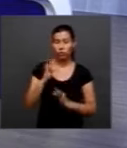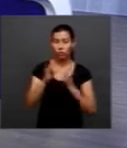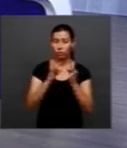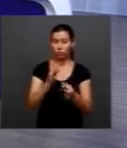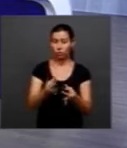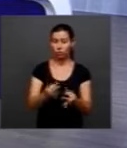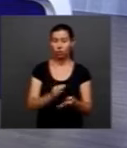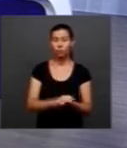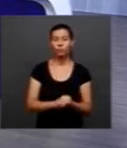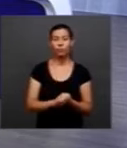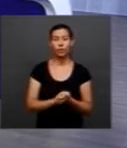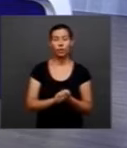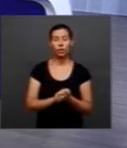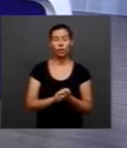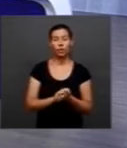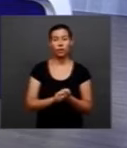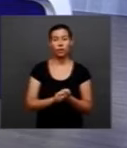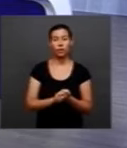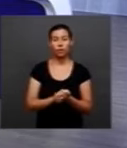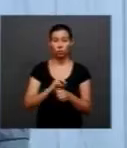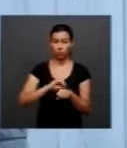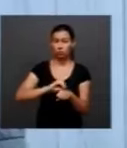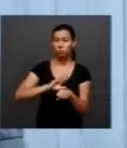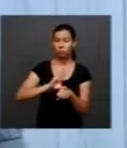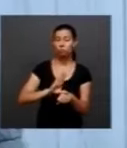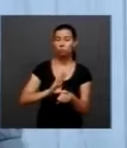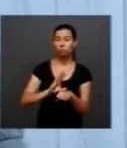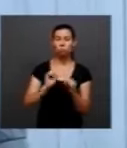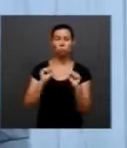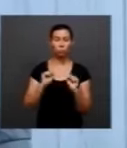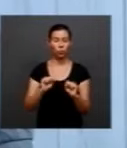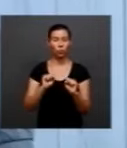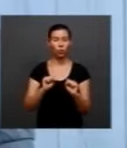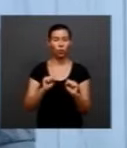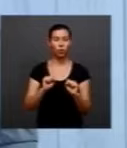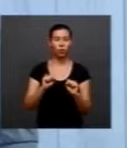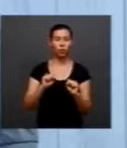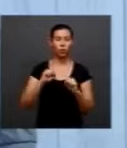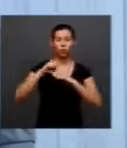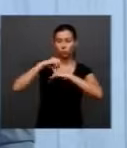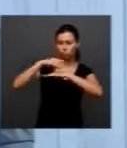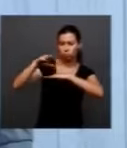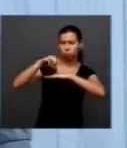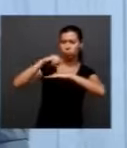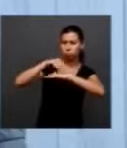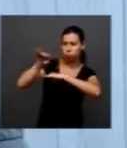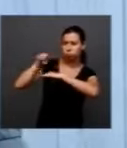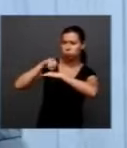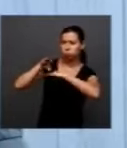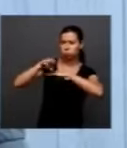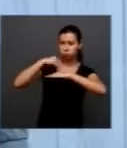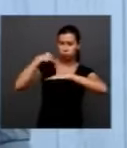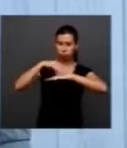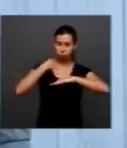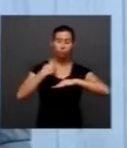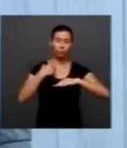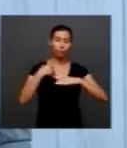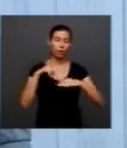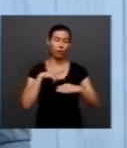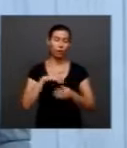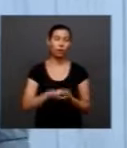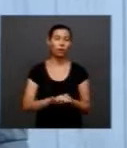a gente tem acesso, não vou dizer conhecimento, mas a informação de uma maneira muito rápida e muitas situações que antes eram